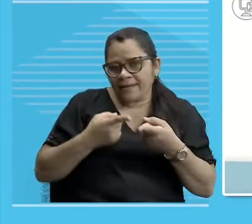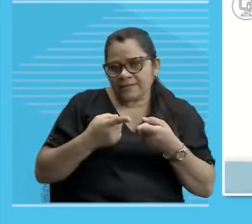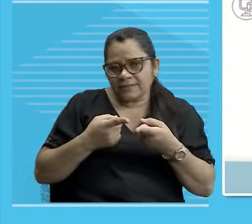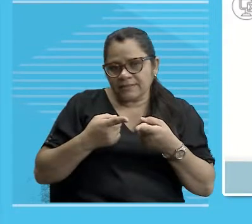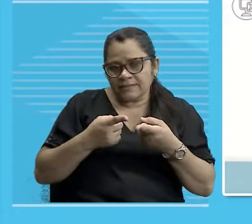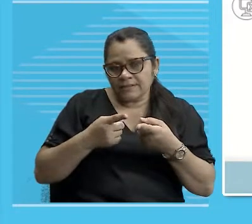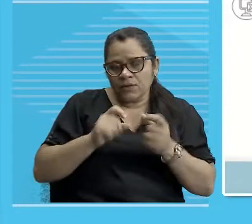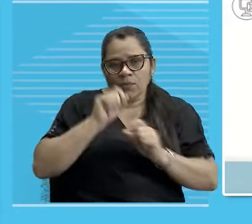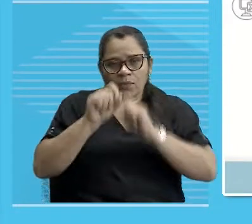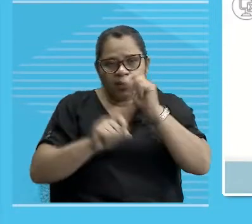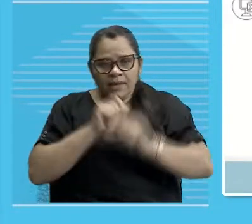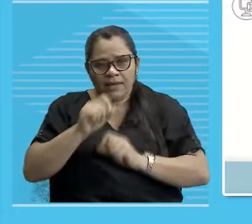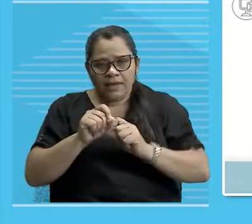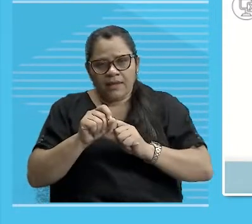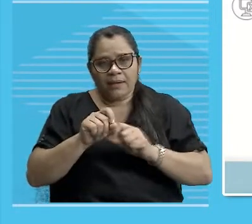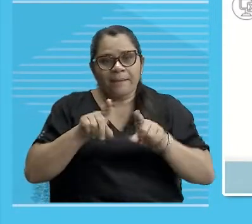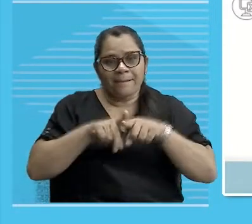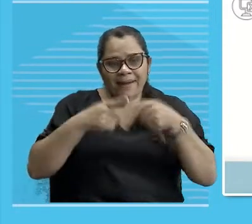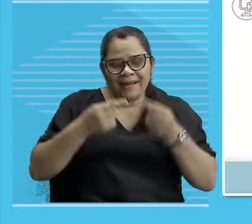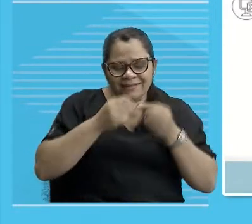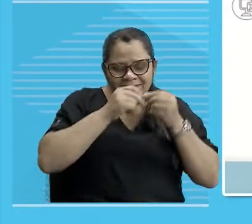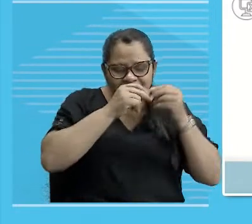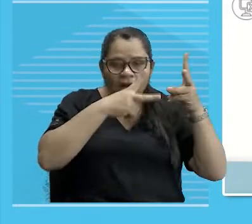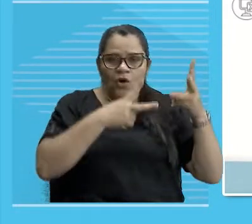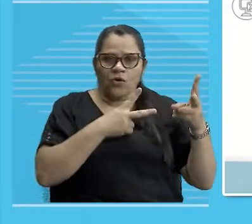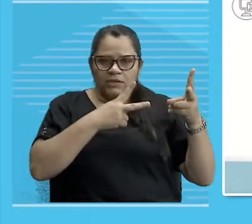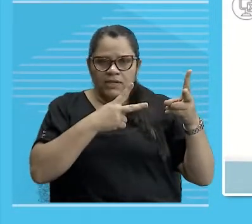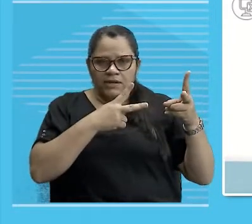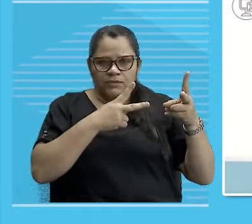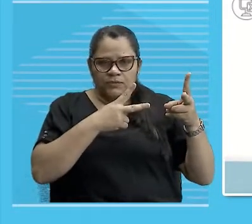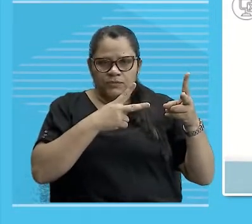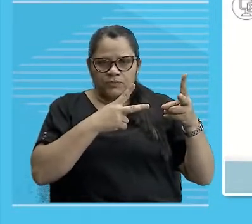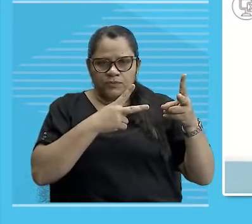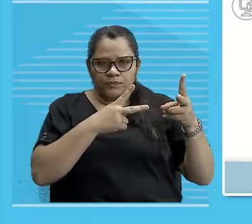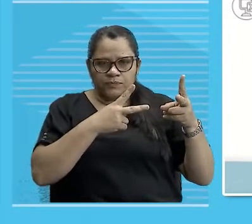está acordado. Então,